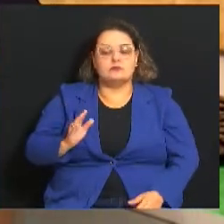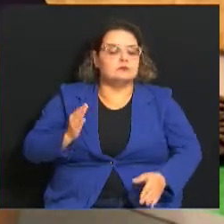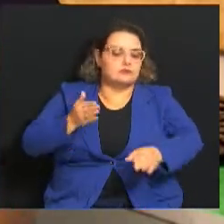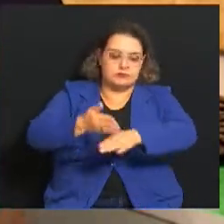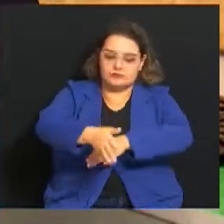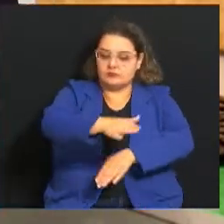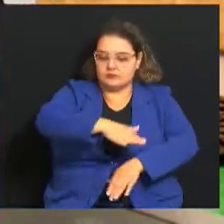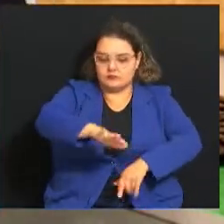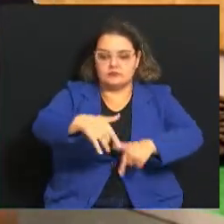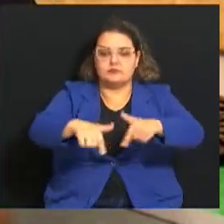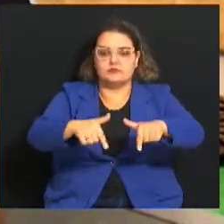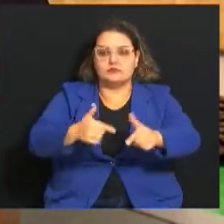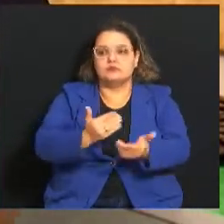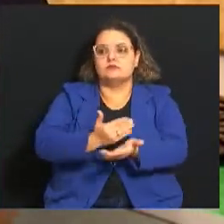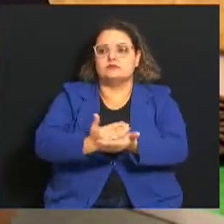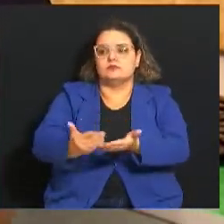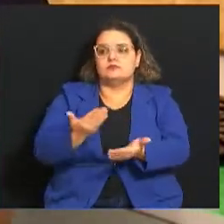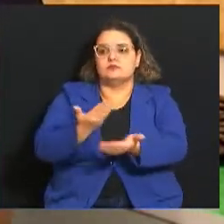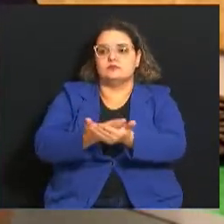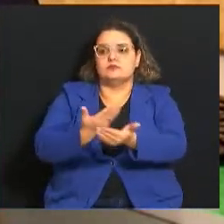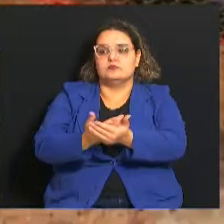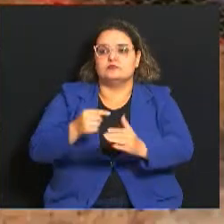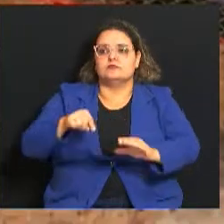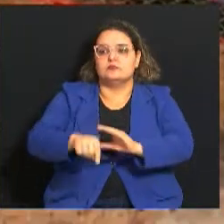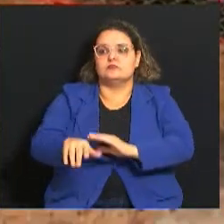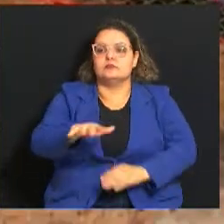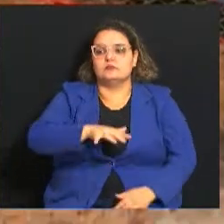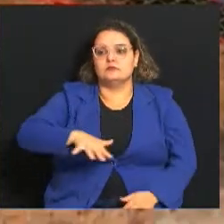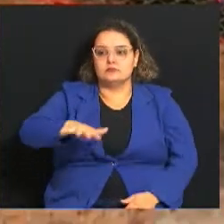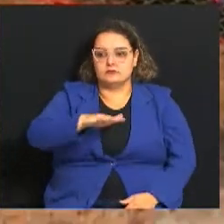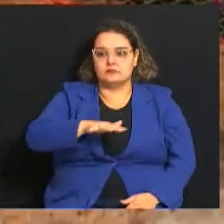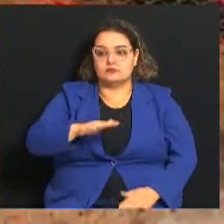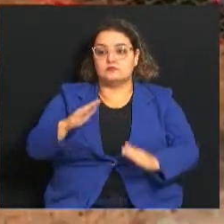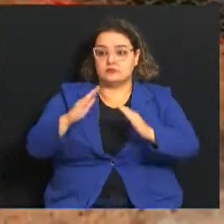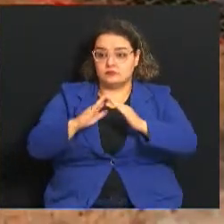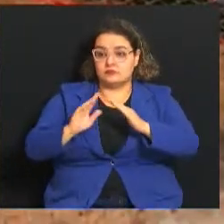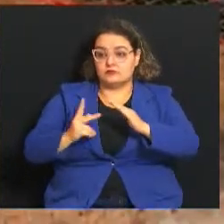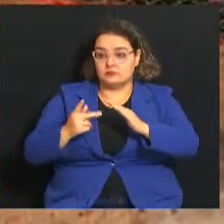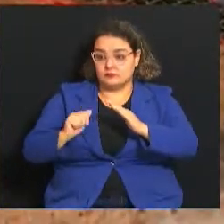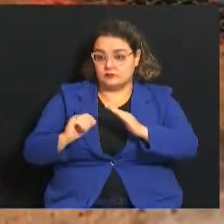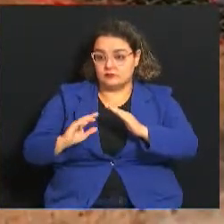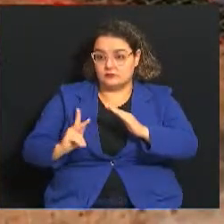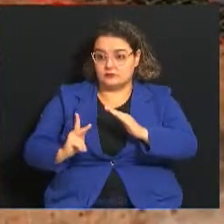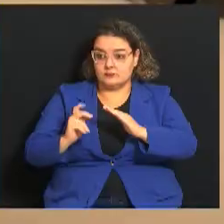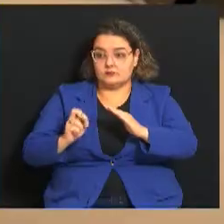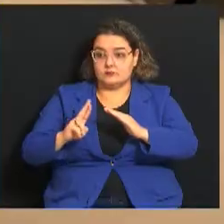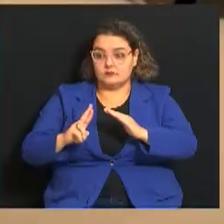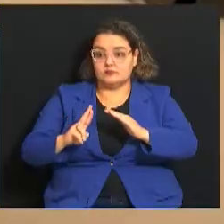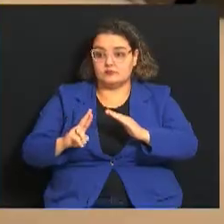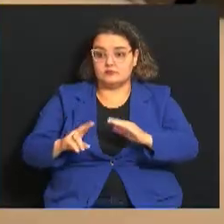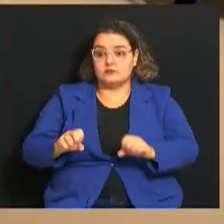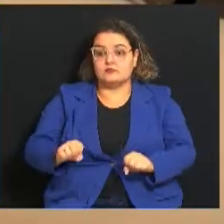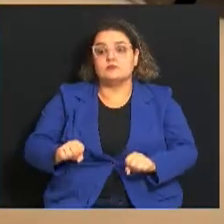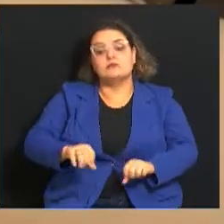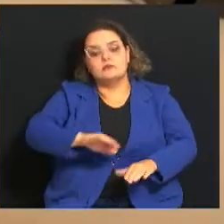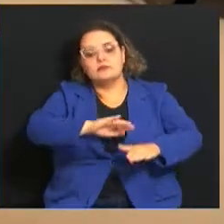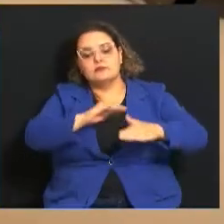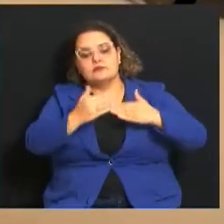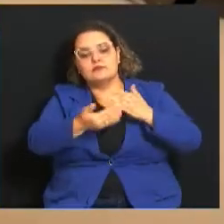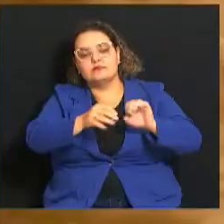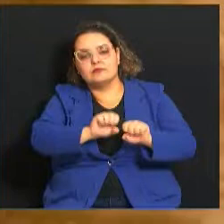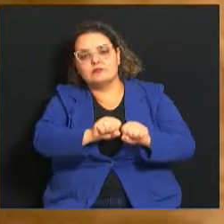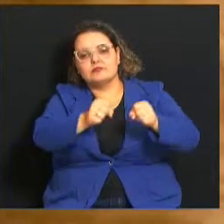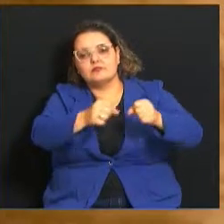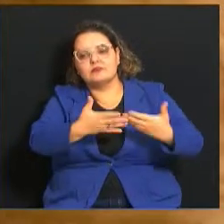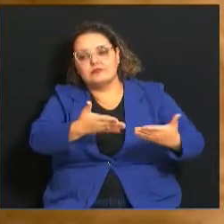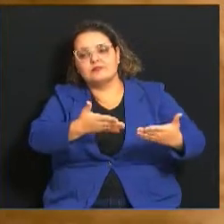trabalho ou iniciar estudos um pouco mais avançados na área. A Casa Hacker tem o programa Quebrada em Movimento, ativa na região do Campo